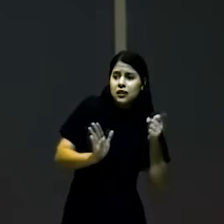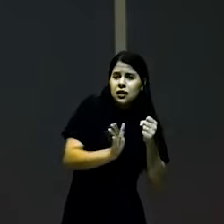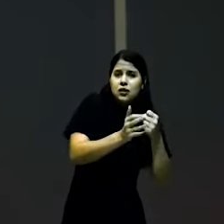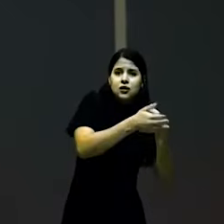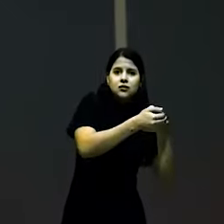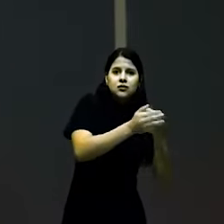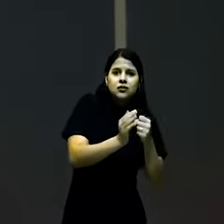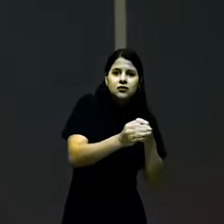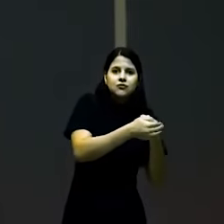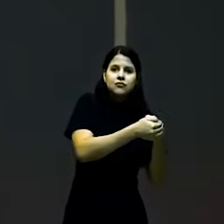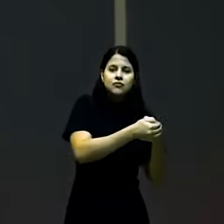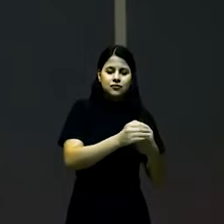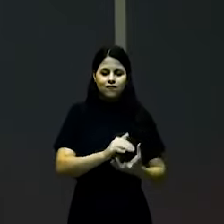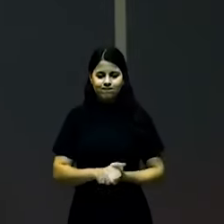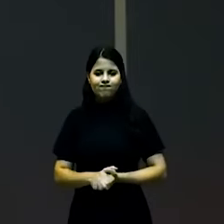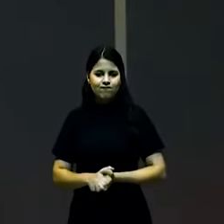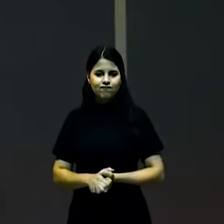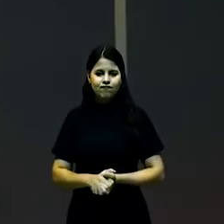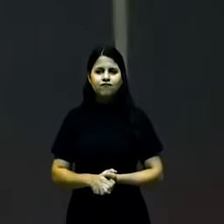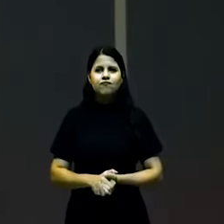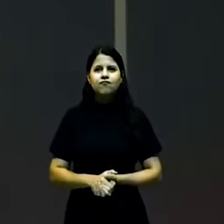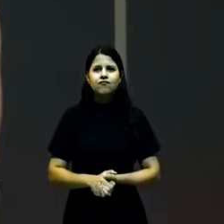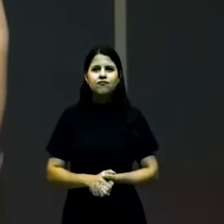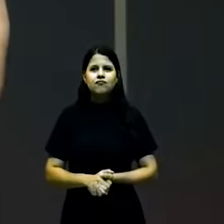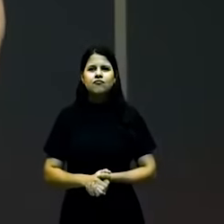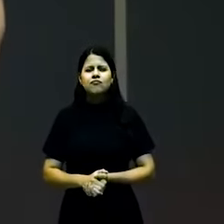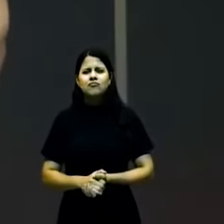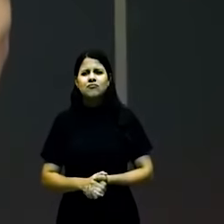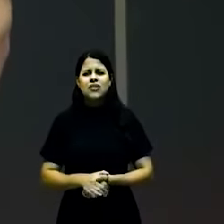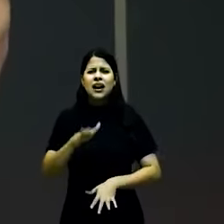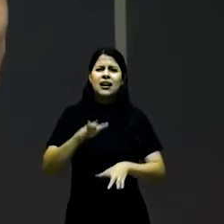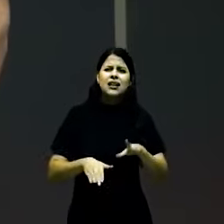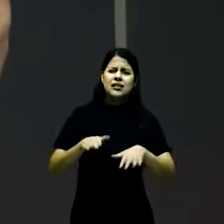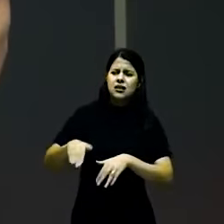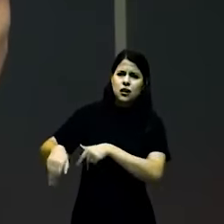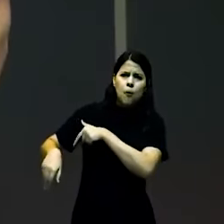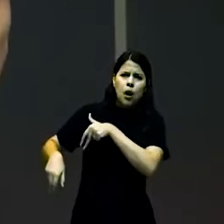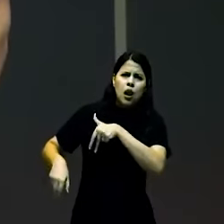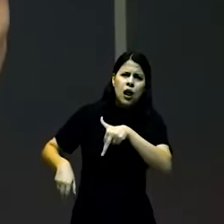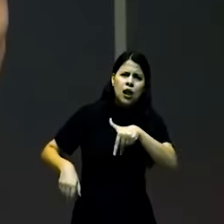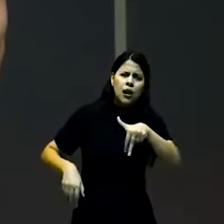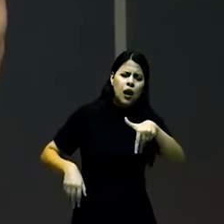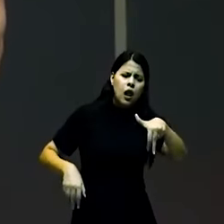nessa caminhada, eu acho que dá para pensar muita coisa, né, irmãos?